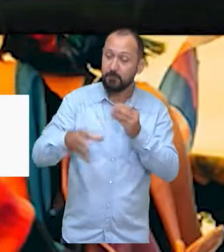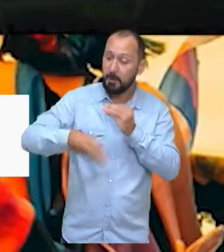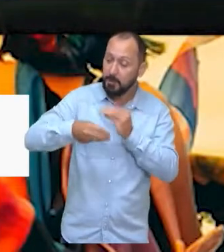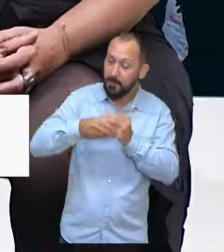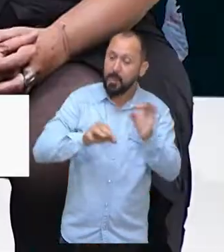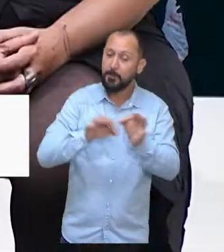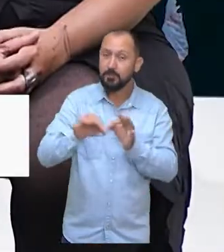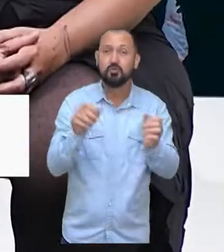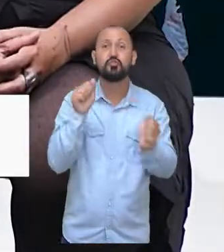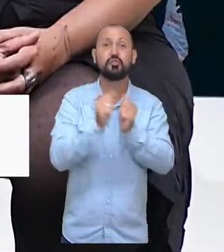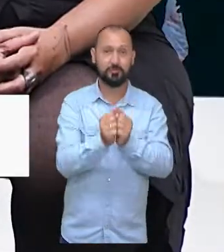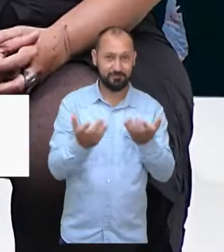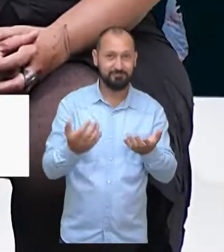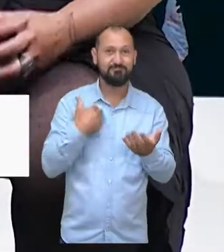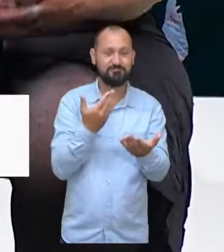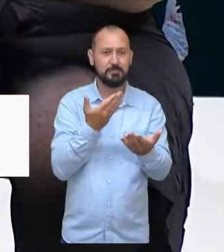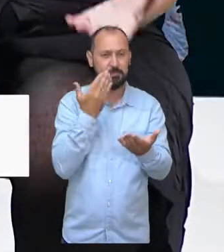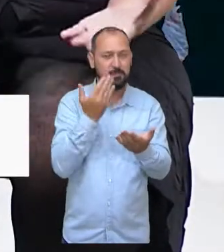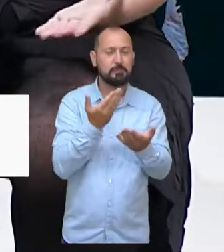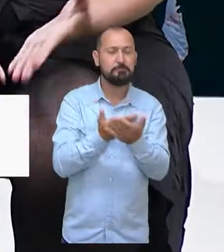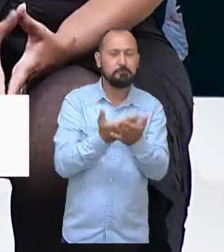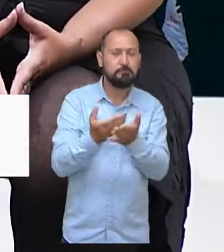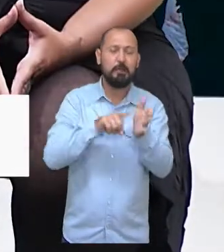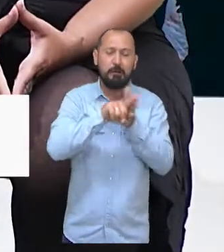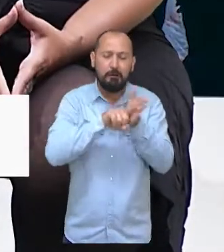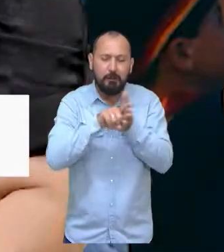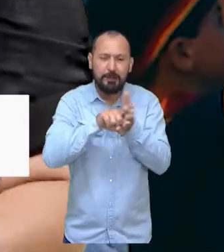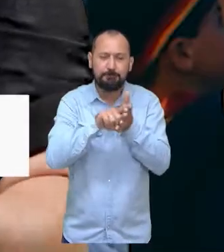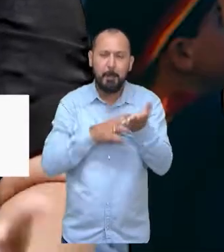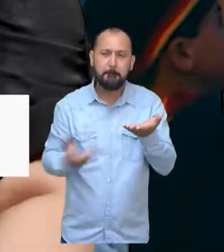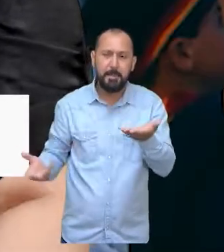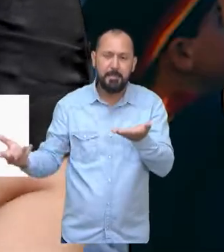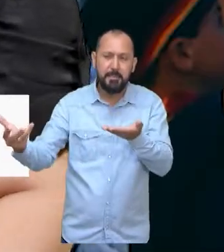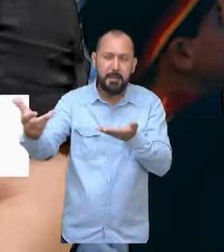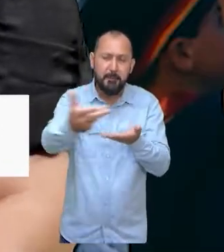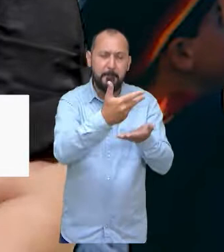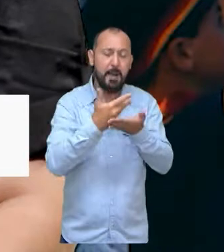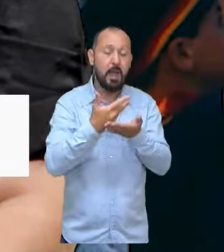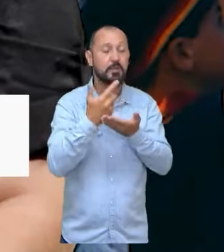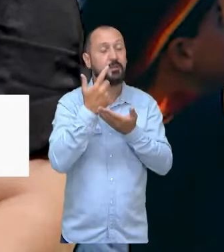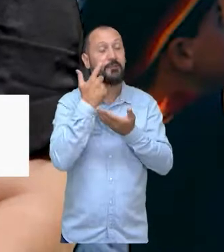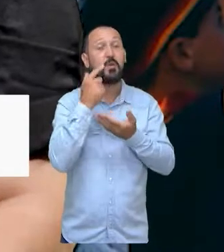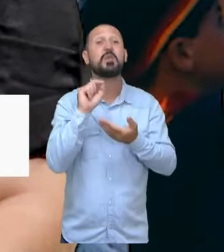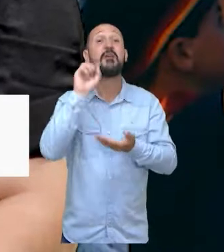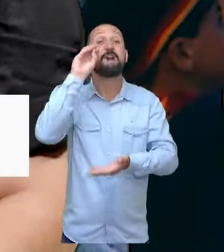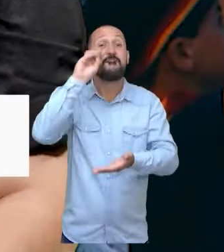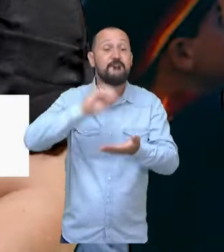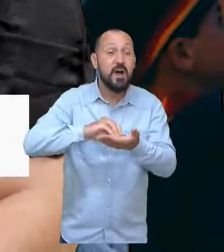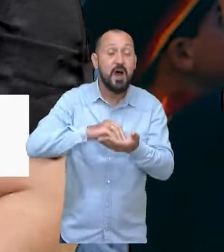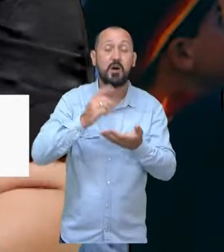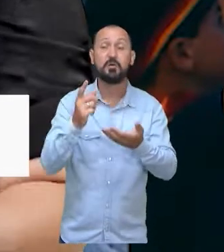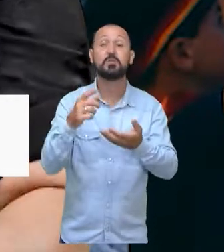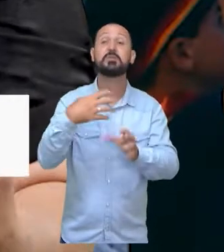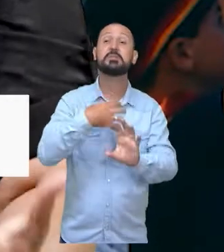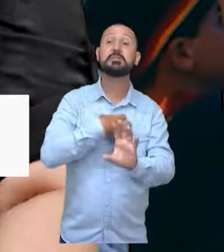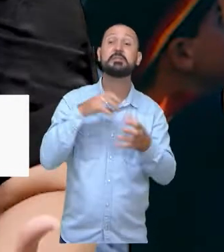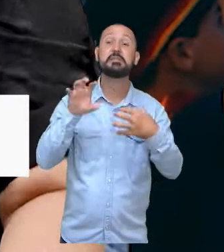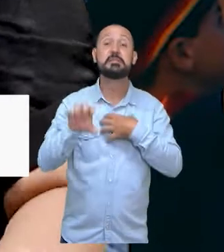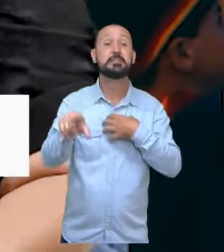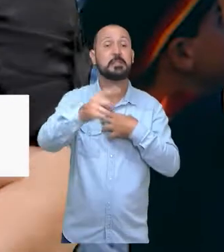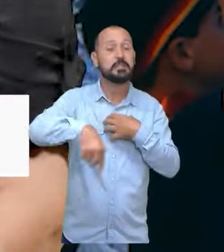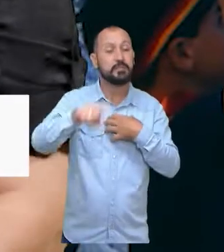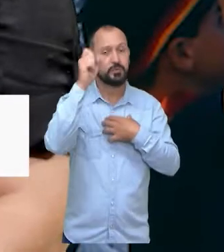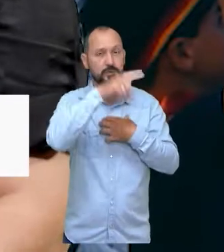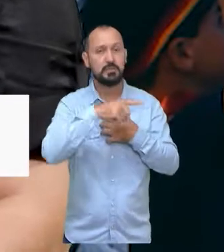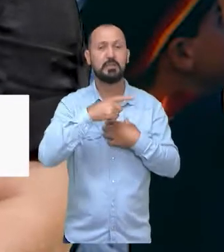construção conjunta. Exatamente. Através desse instrumento de pesquisa, a gente consegue ter acesso justamente às sensações e